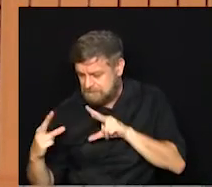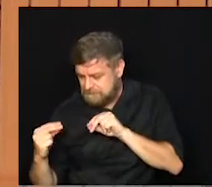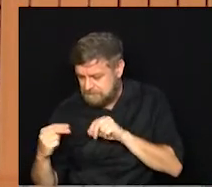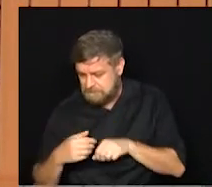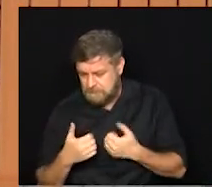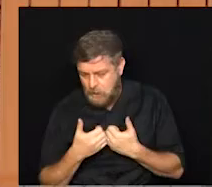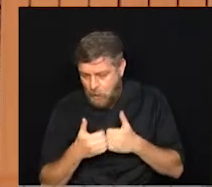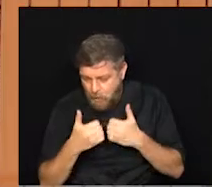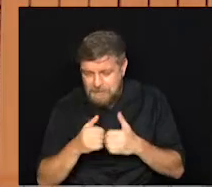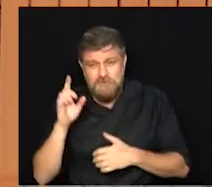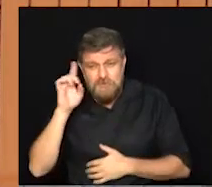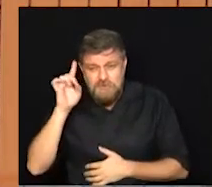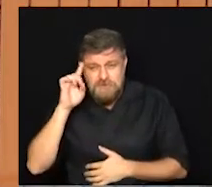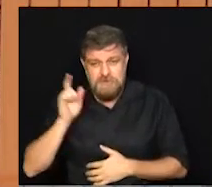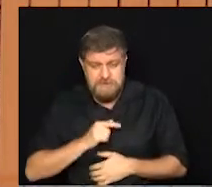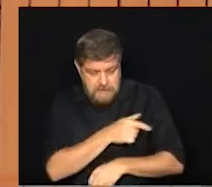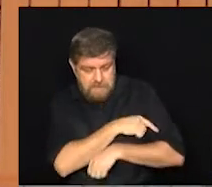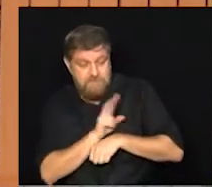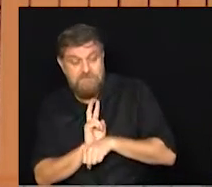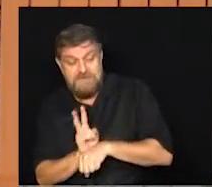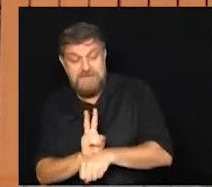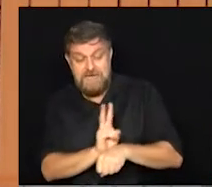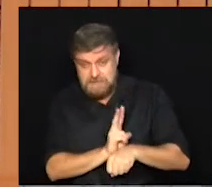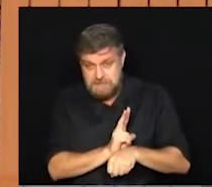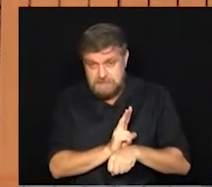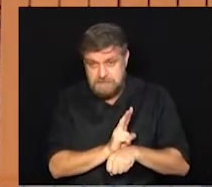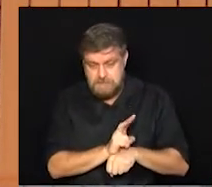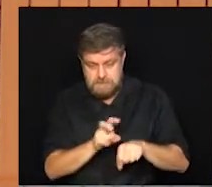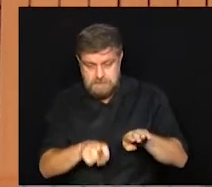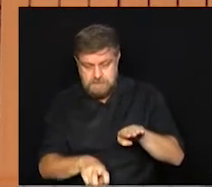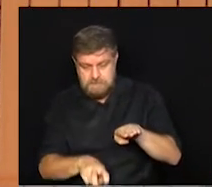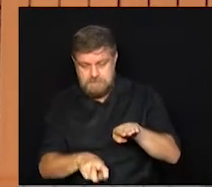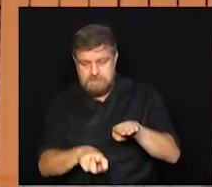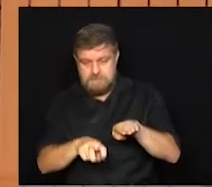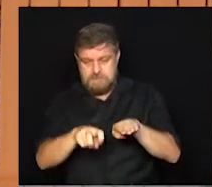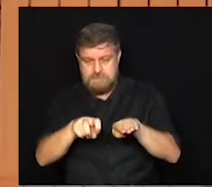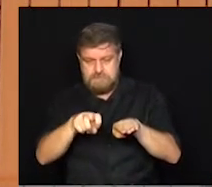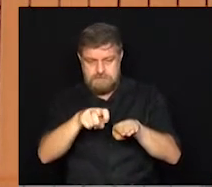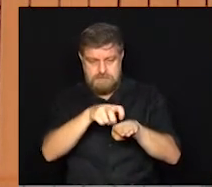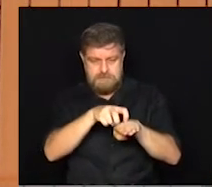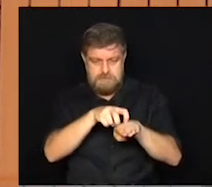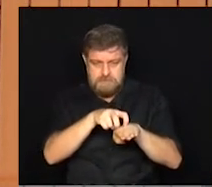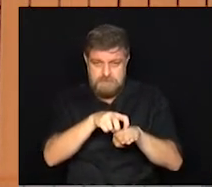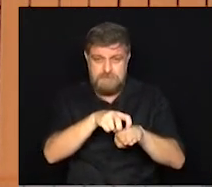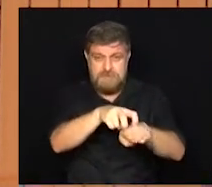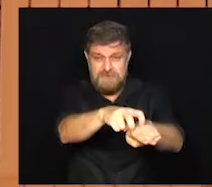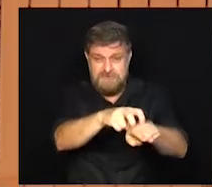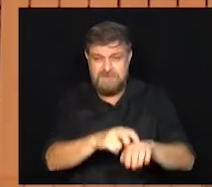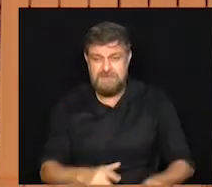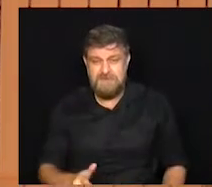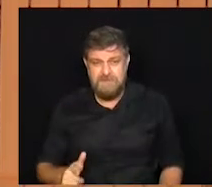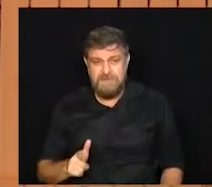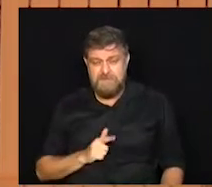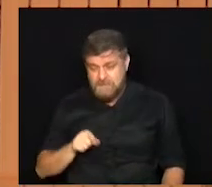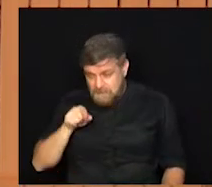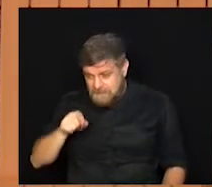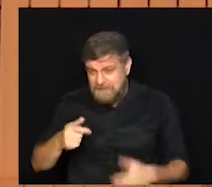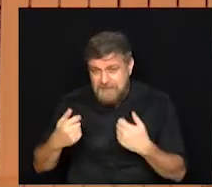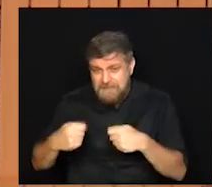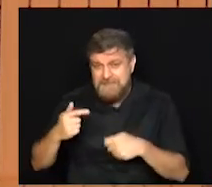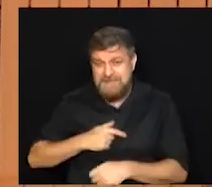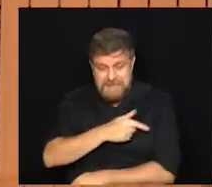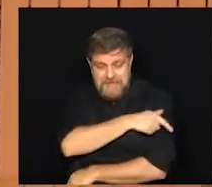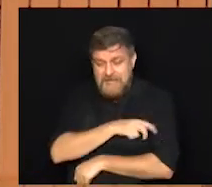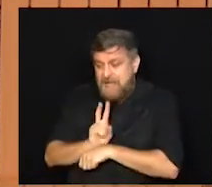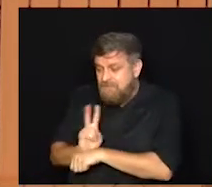todo dia ali, existe uma fiscalização, eu acho assim, como tinha feito fazer 3 dias, mas você tem que pegar o quê? A fiscalização